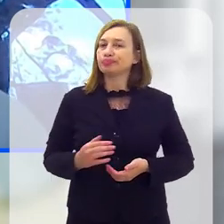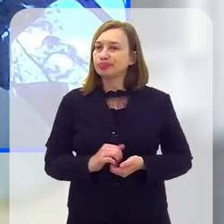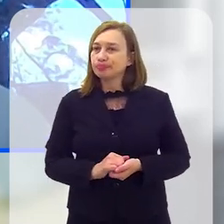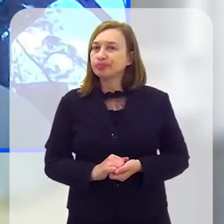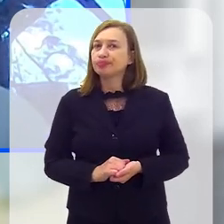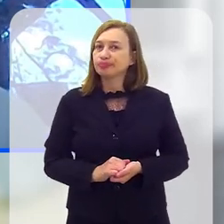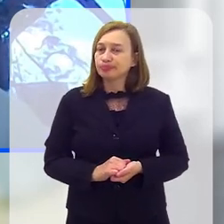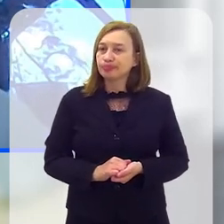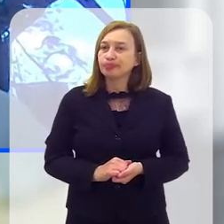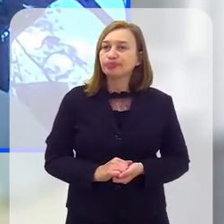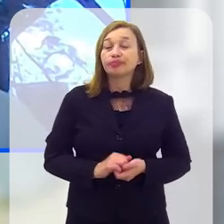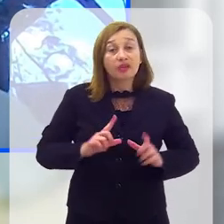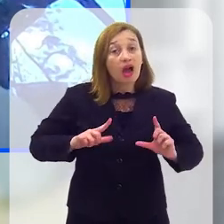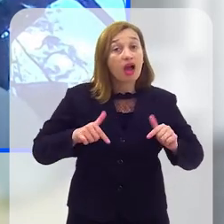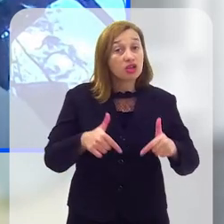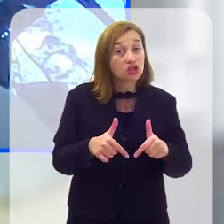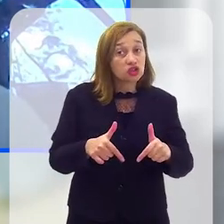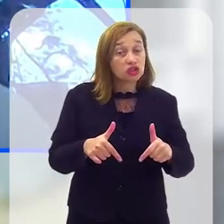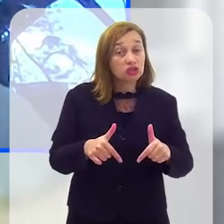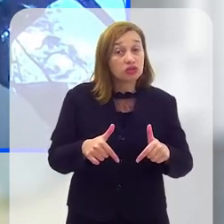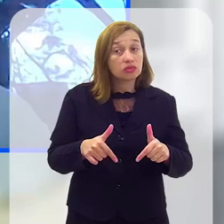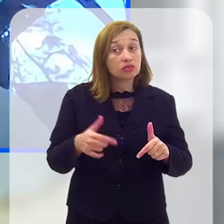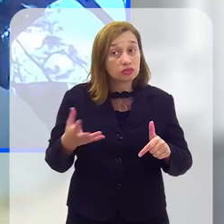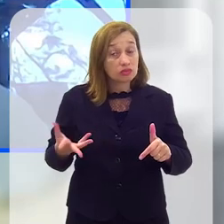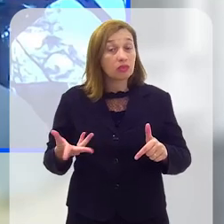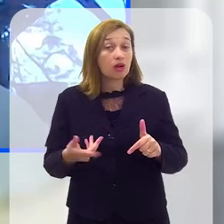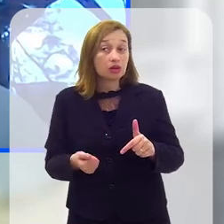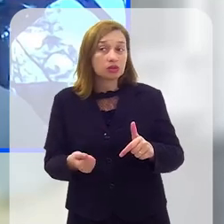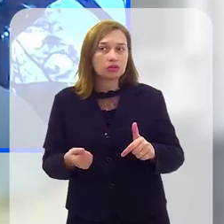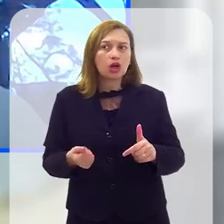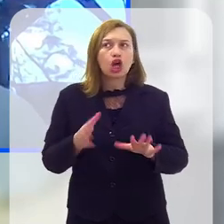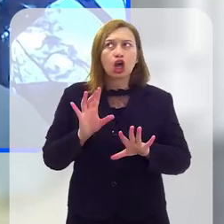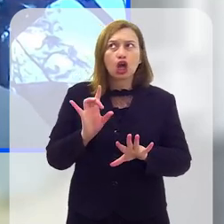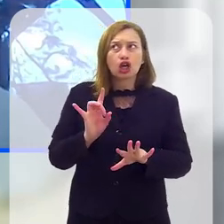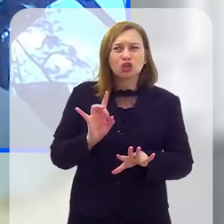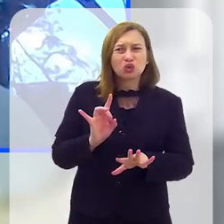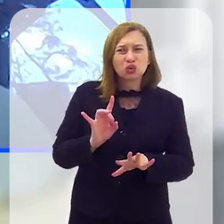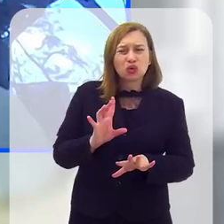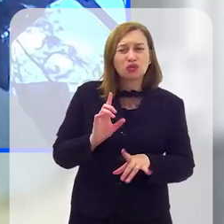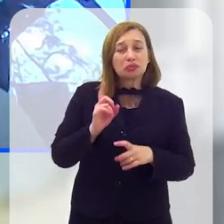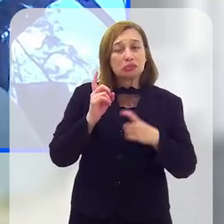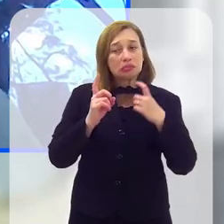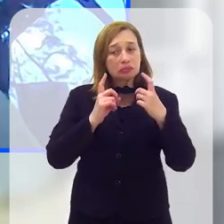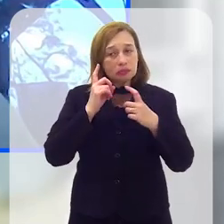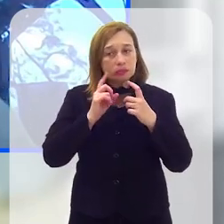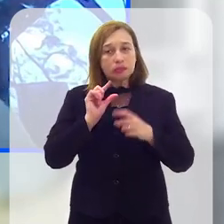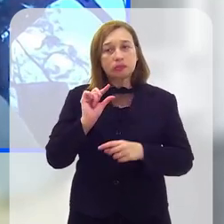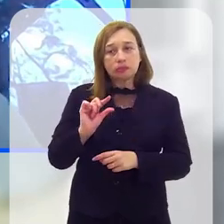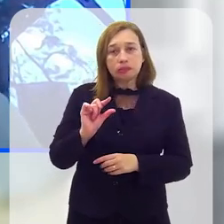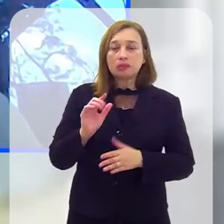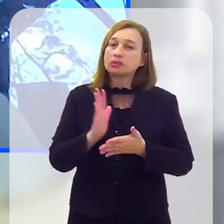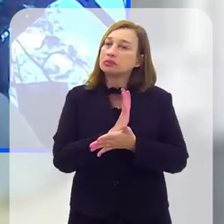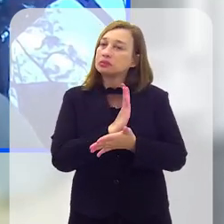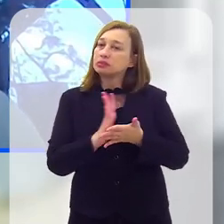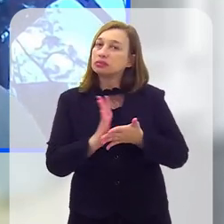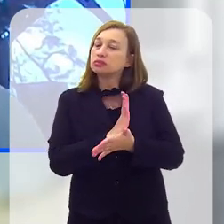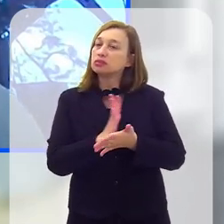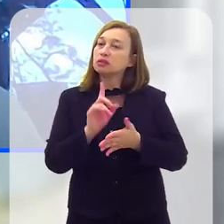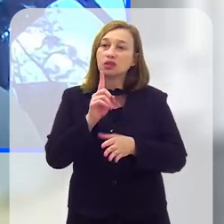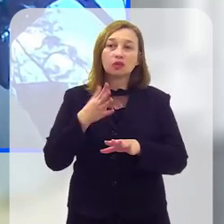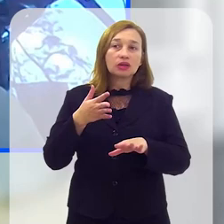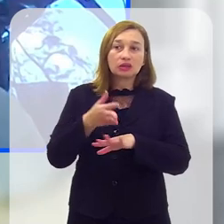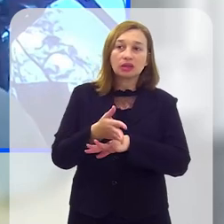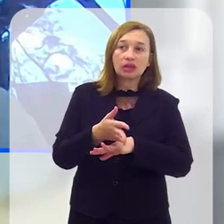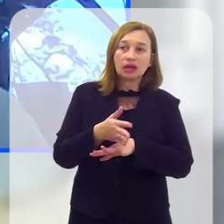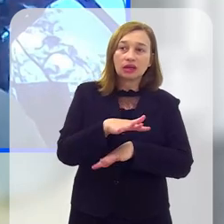públicas que precisam ser tomadas sejam tomadas, né? Eu só fico um pouco receoso, às vezes, para a gente